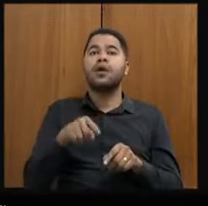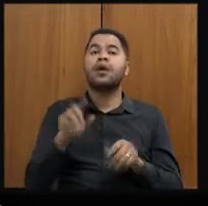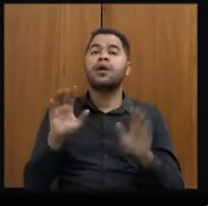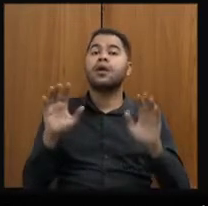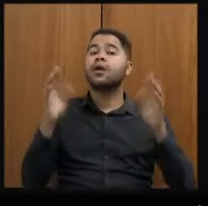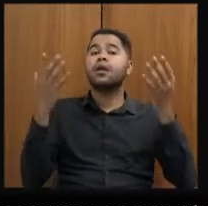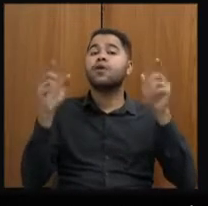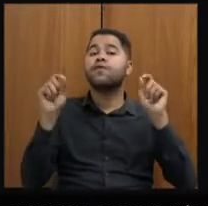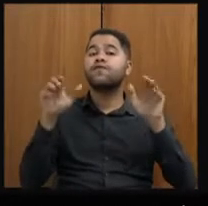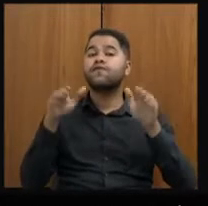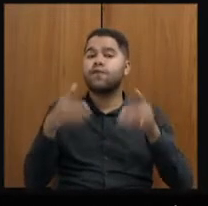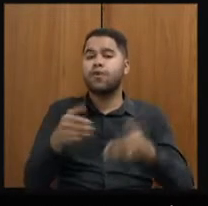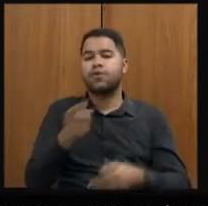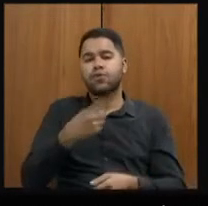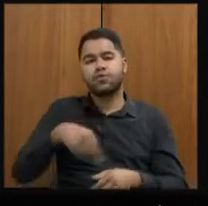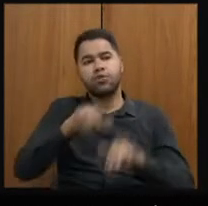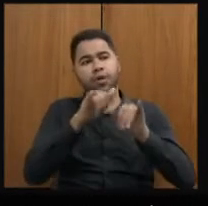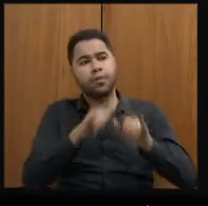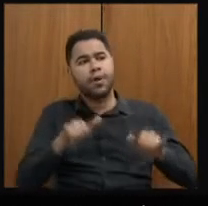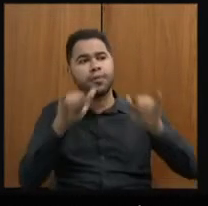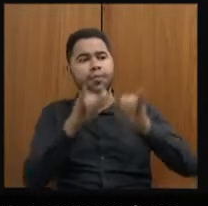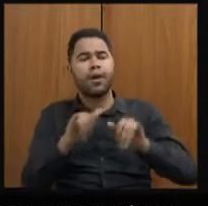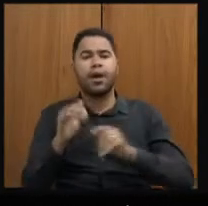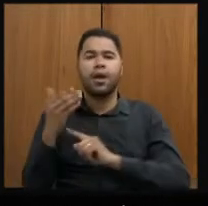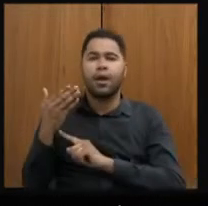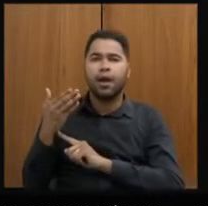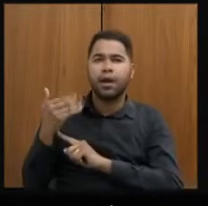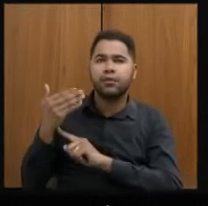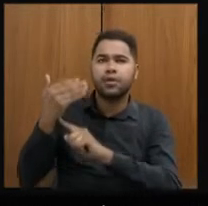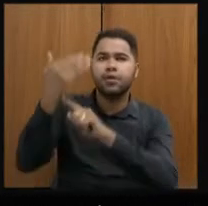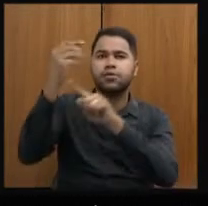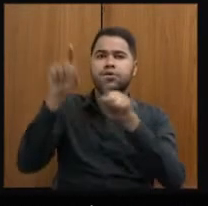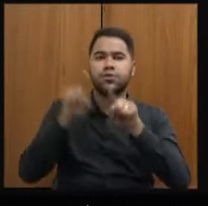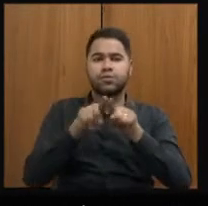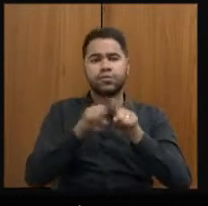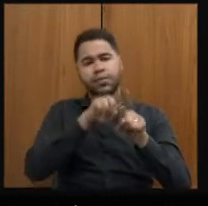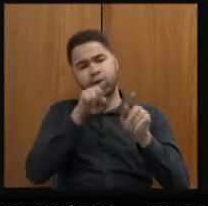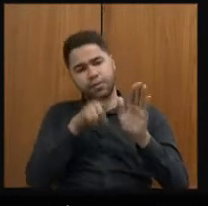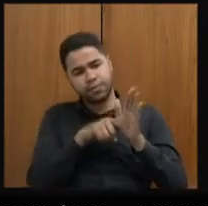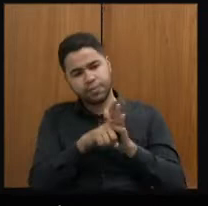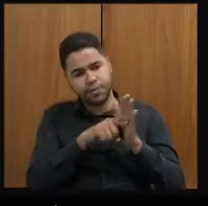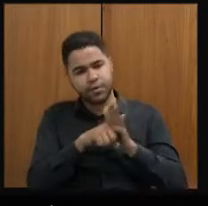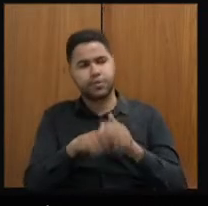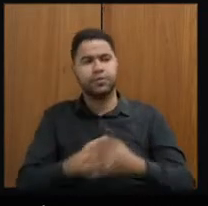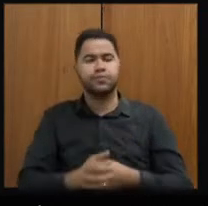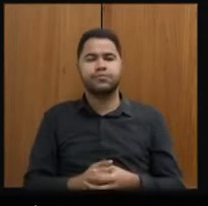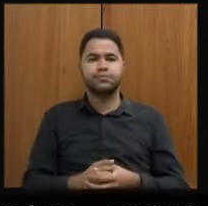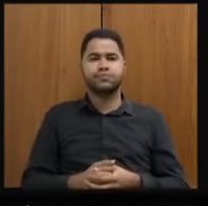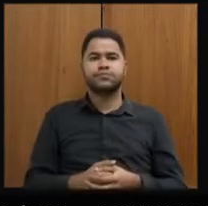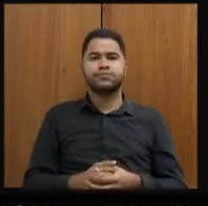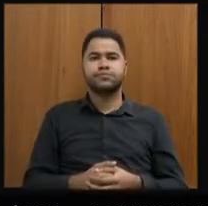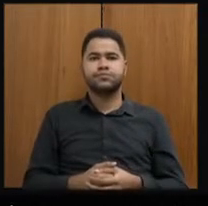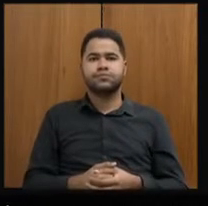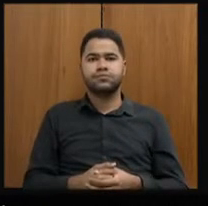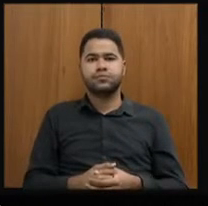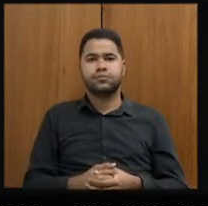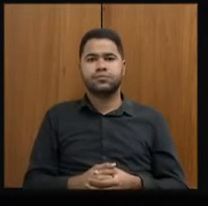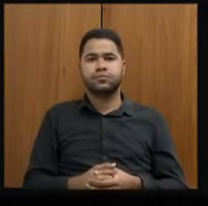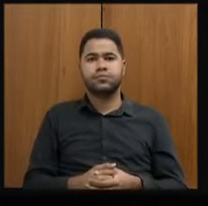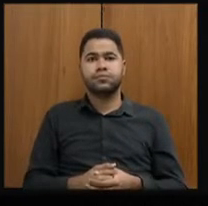para que a gente divulgar a tecnologia EA pesquisa por favor pode passar é